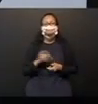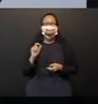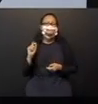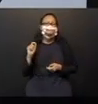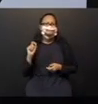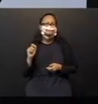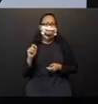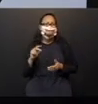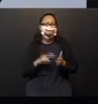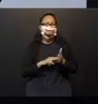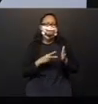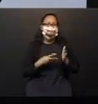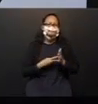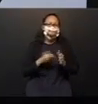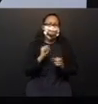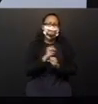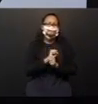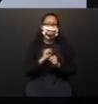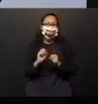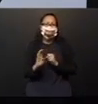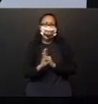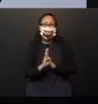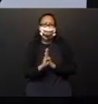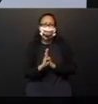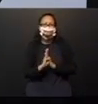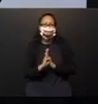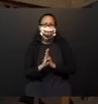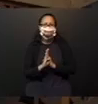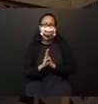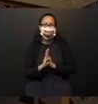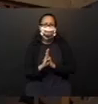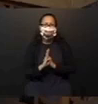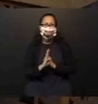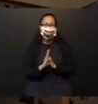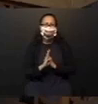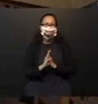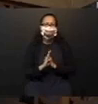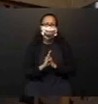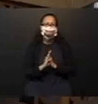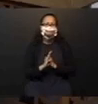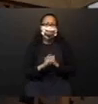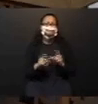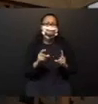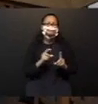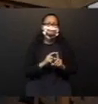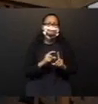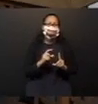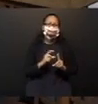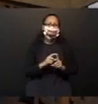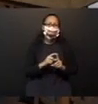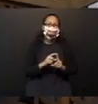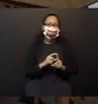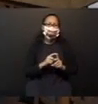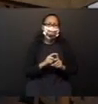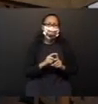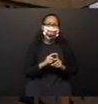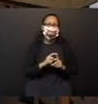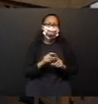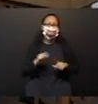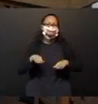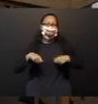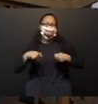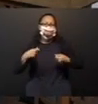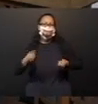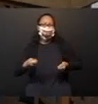Substantivo. O que é o substantivo? O substantivo, ele pertence à classe de palavras que dão nome aos